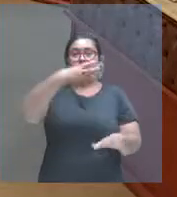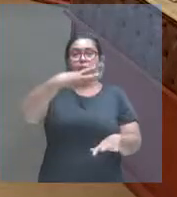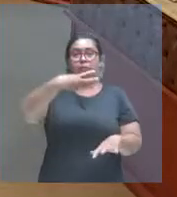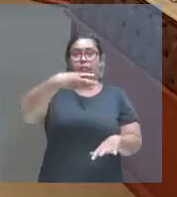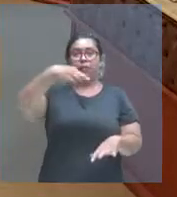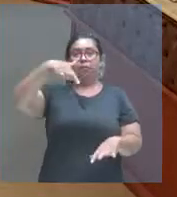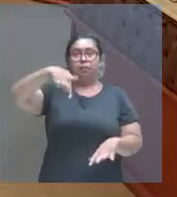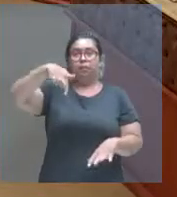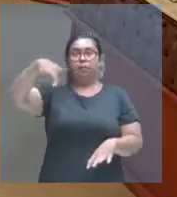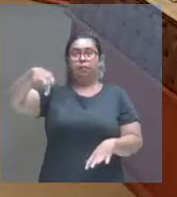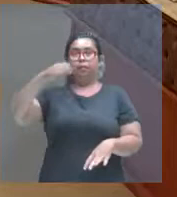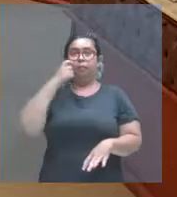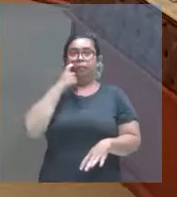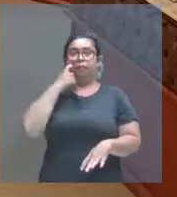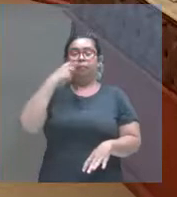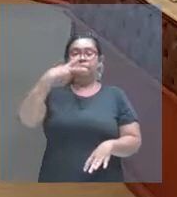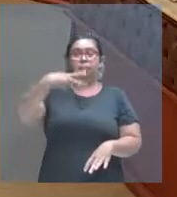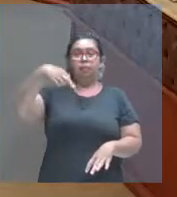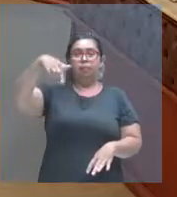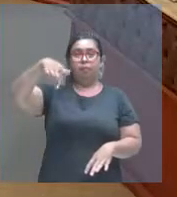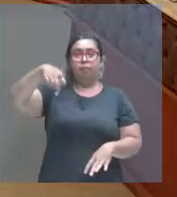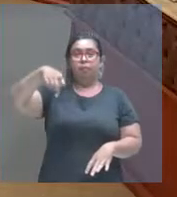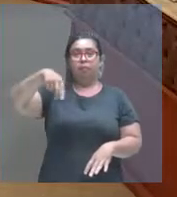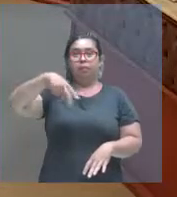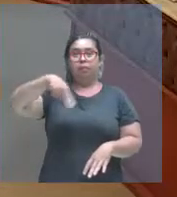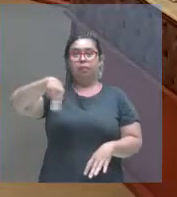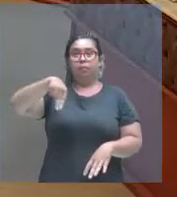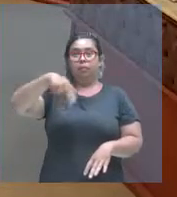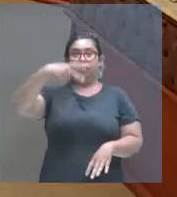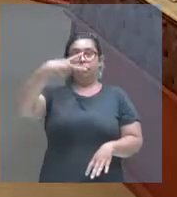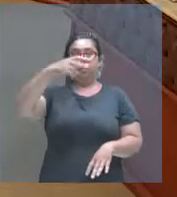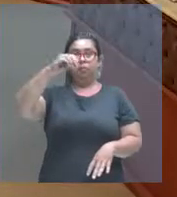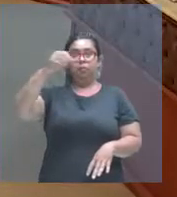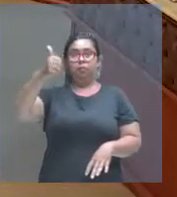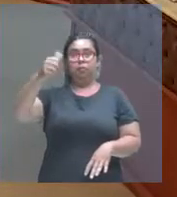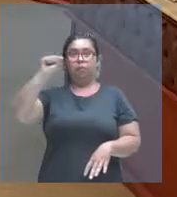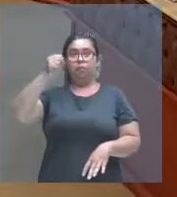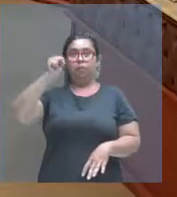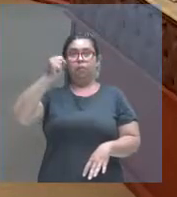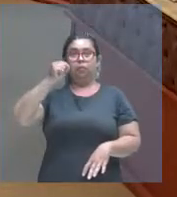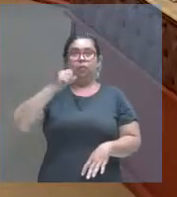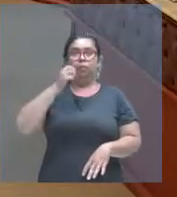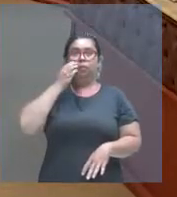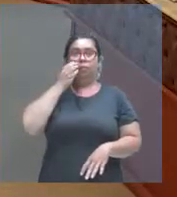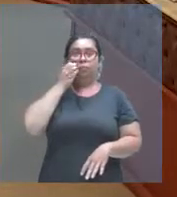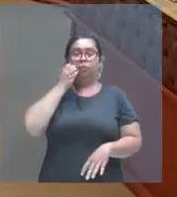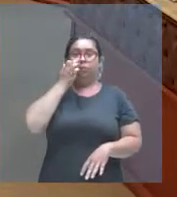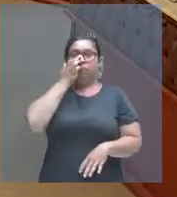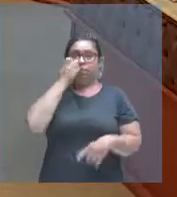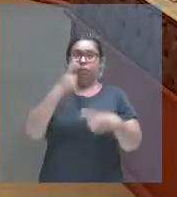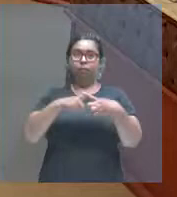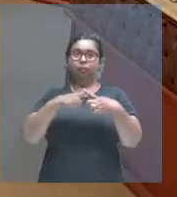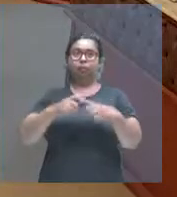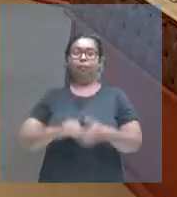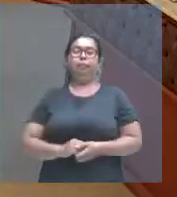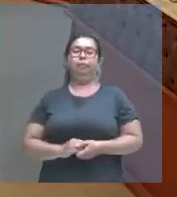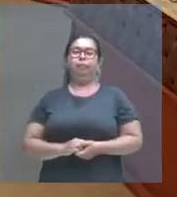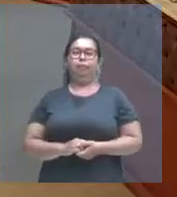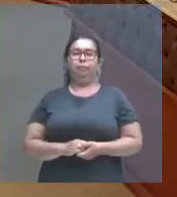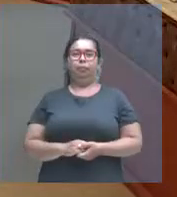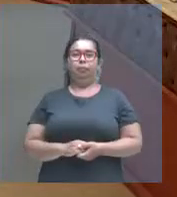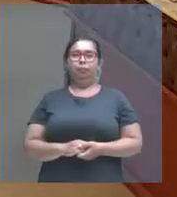377 de 27 de novembro de 2018 e a justificativa.